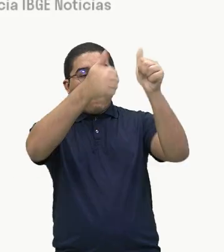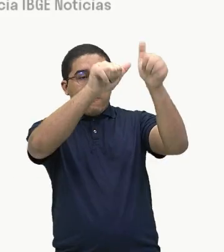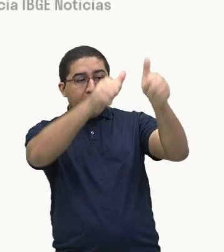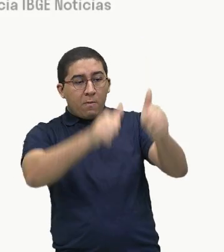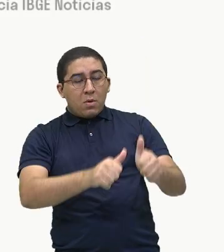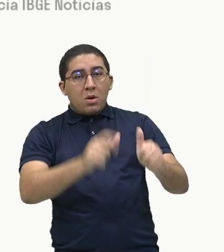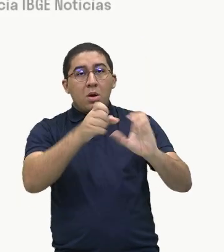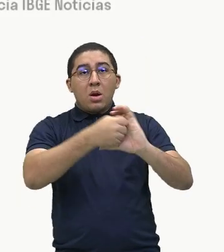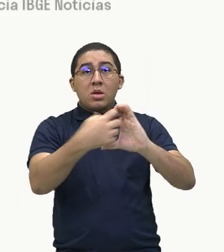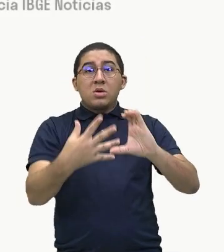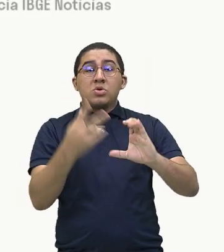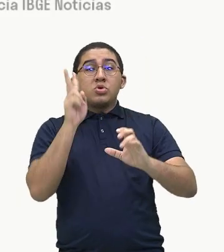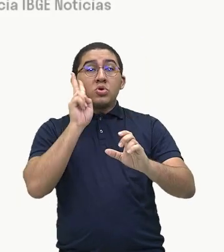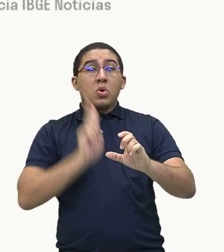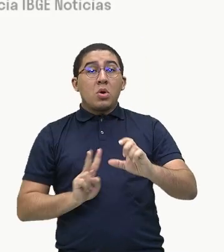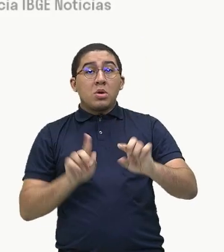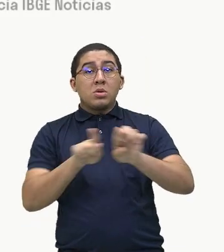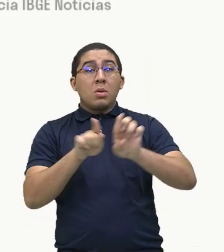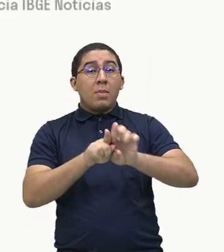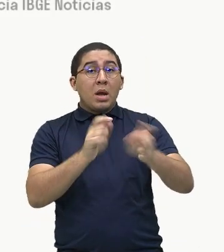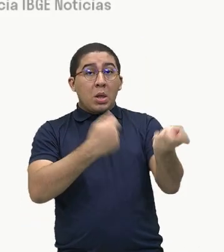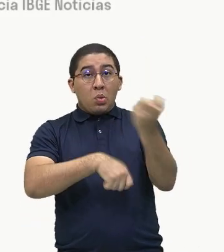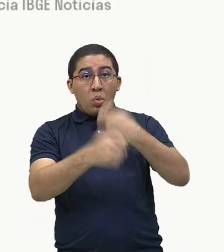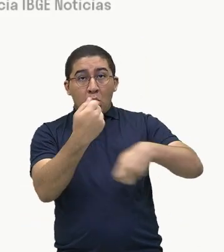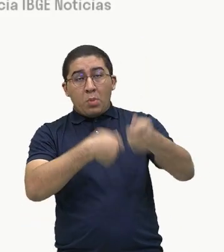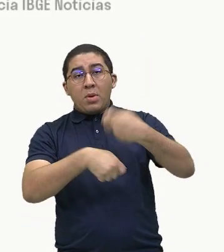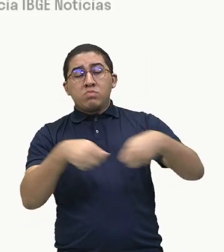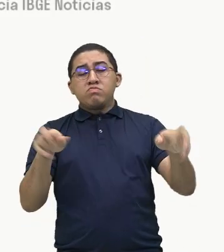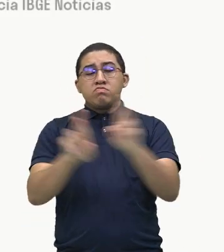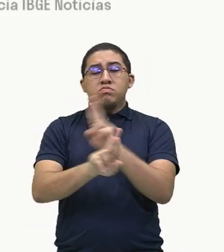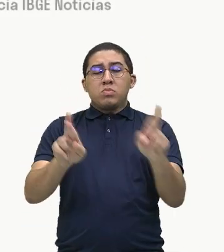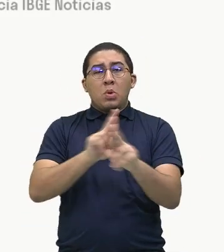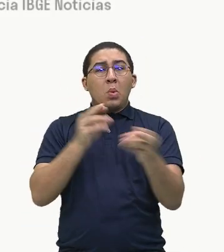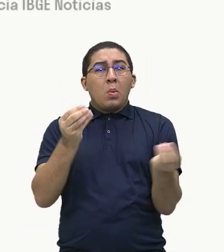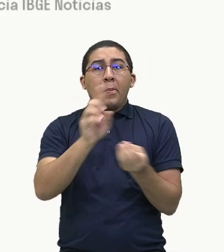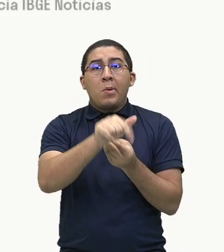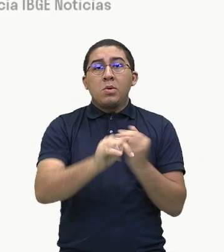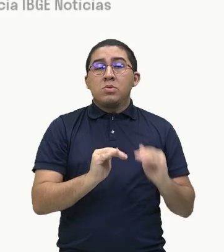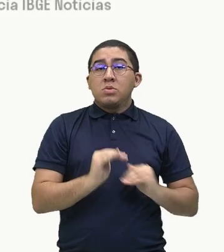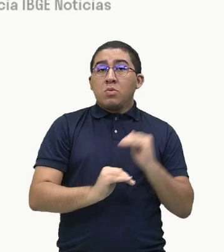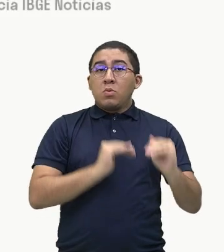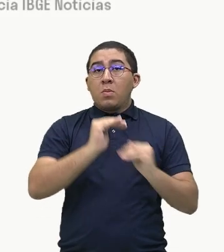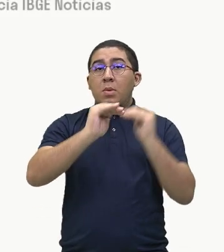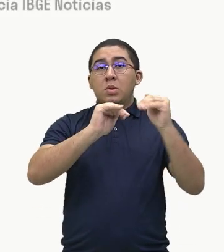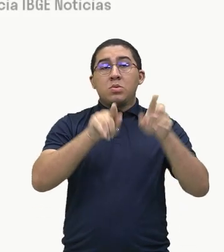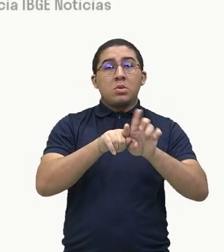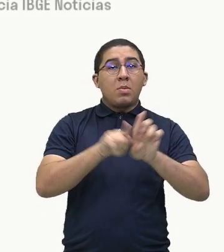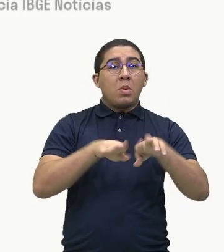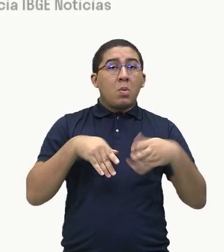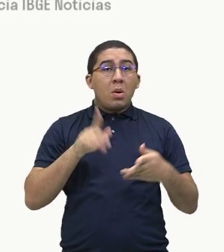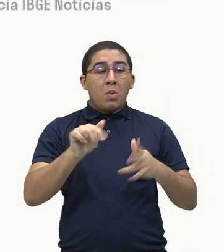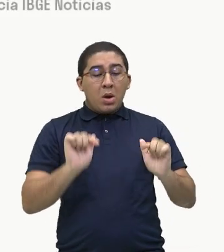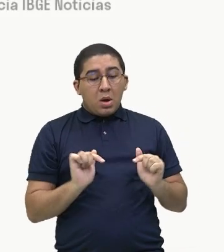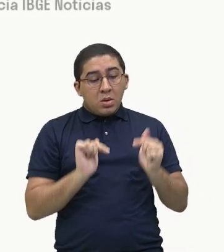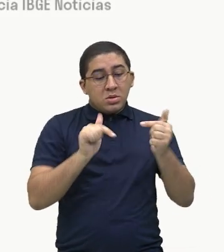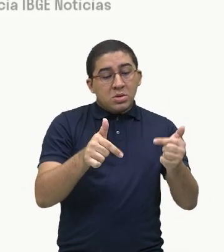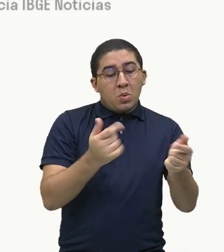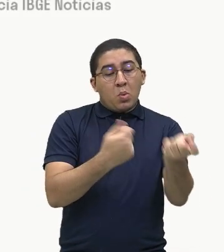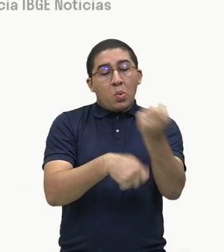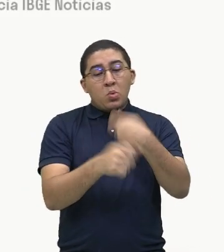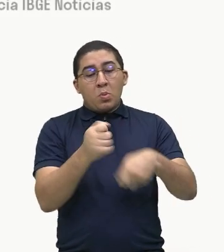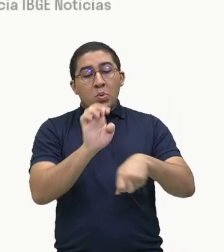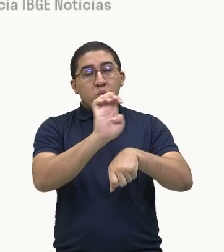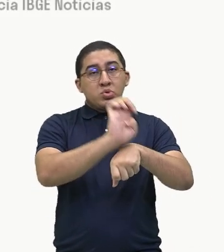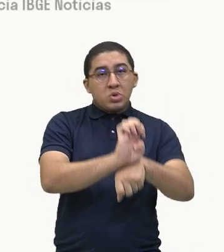além também das características econômicas. Como é que se está ali o desenvolvimento, qual é a atividade econômica desses estados